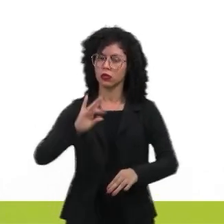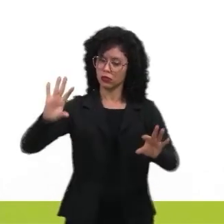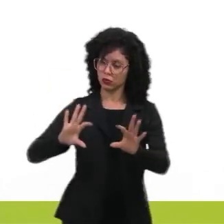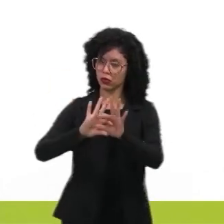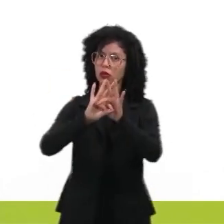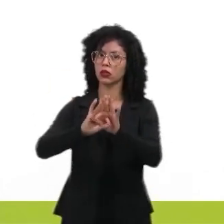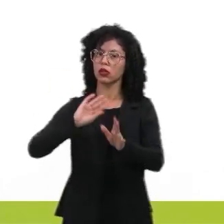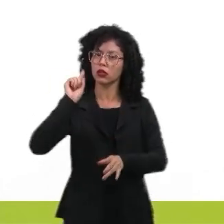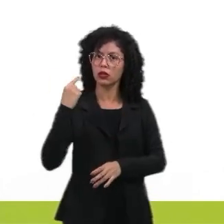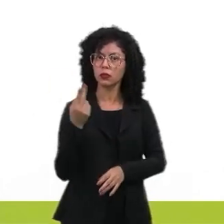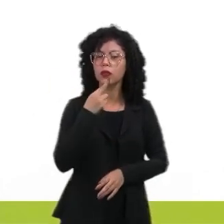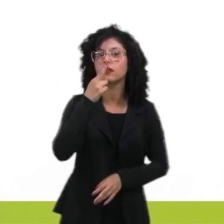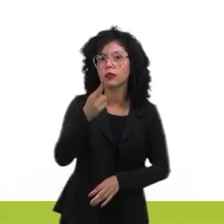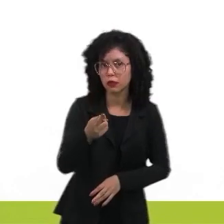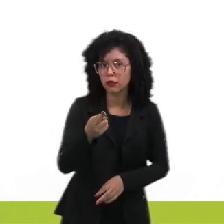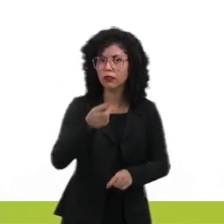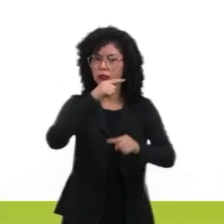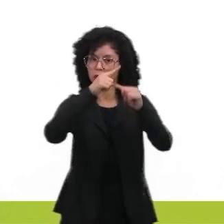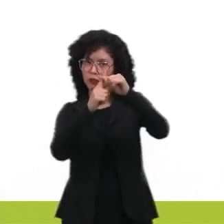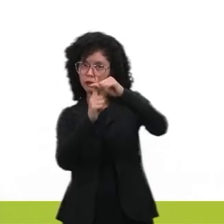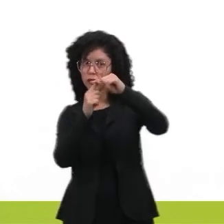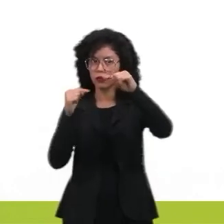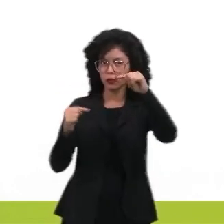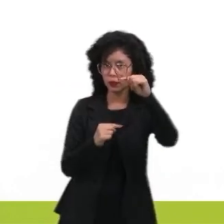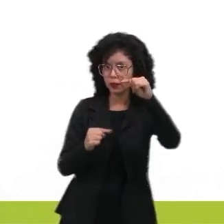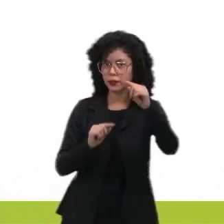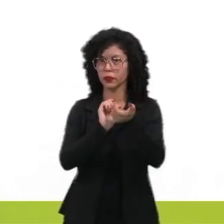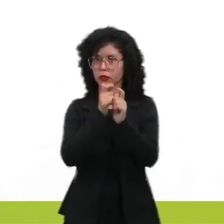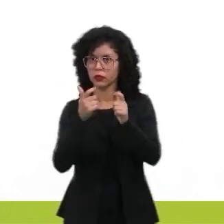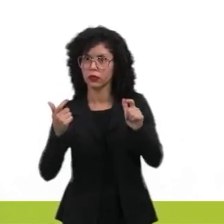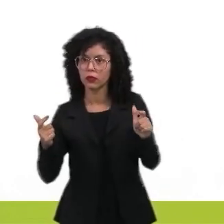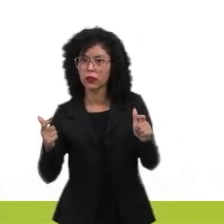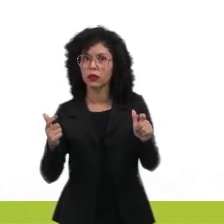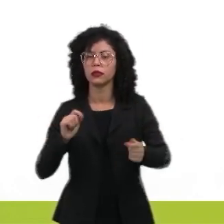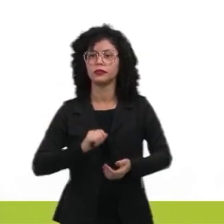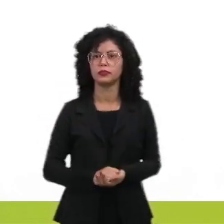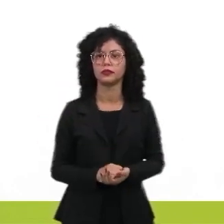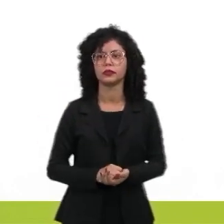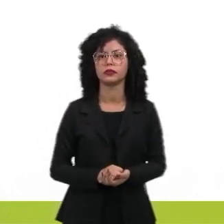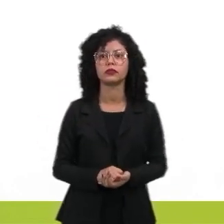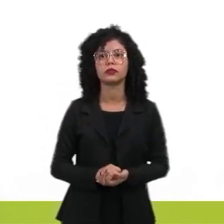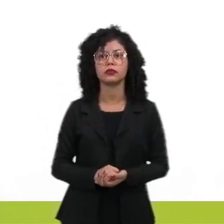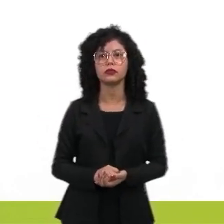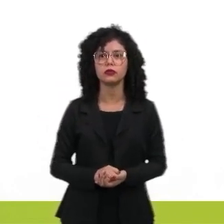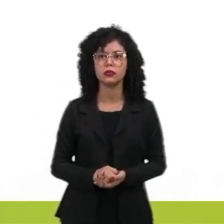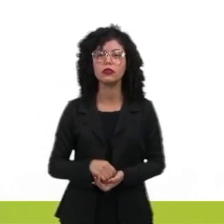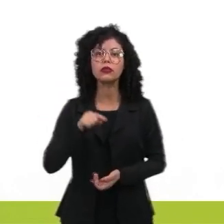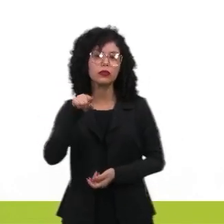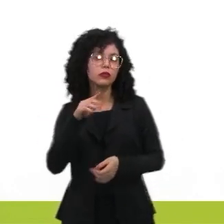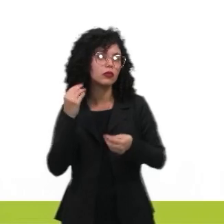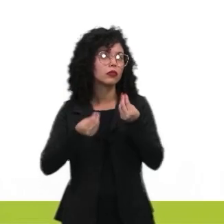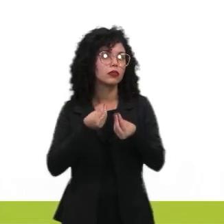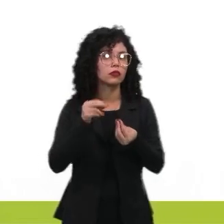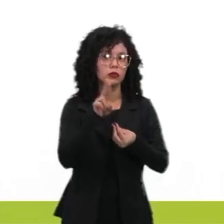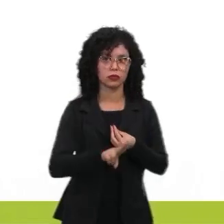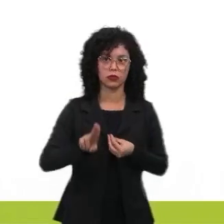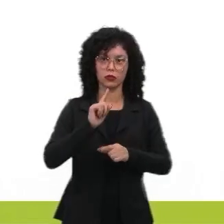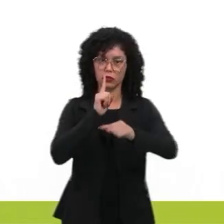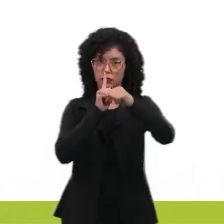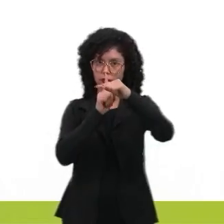poder definir a ideia da regrinha do mais ou do menos. Então, como aumenta o número de peças, nesse momento aqui, ó, a gente vai utilizar o mais, tá